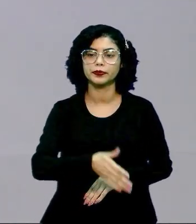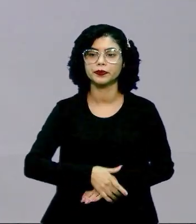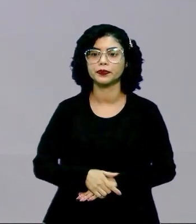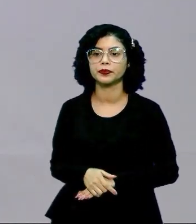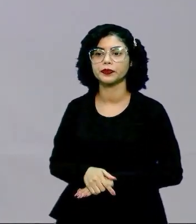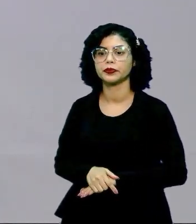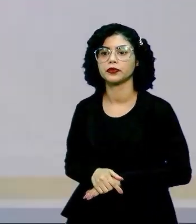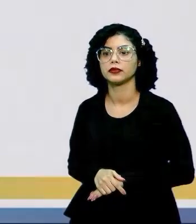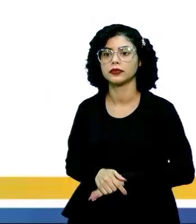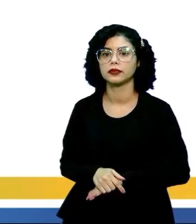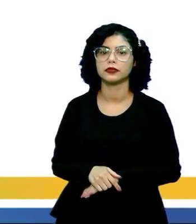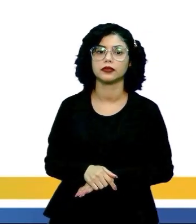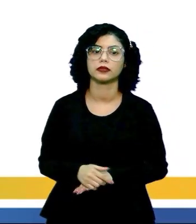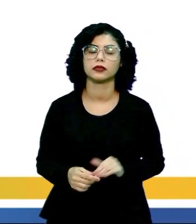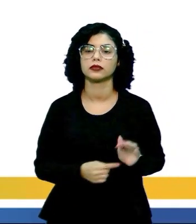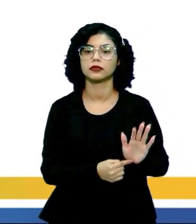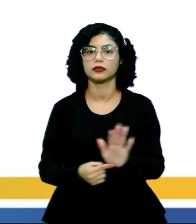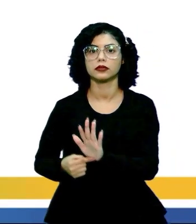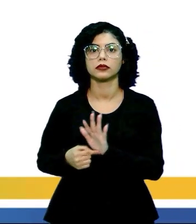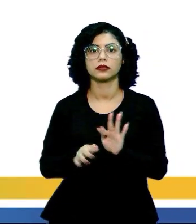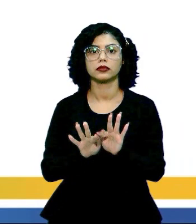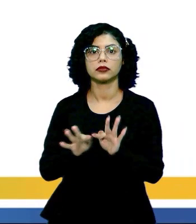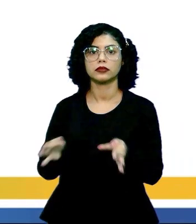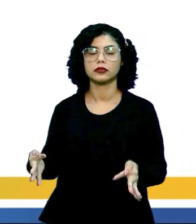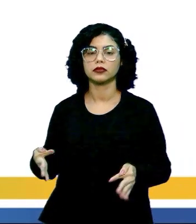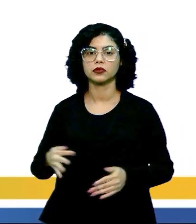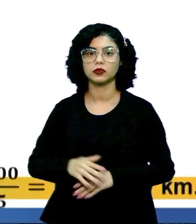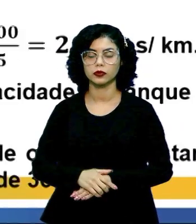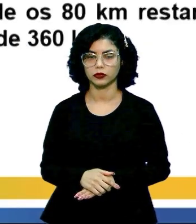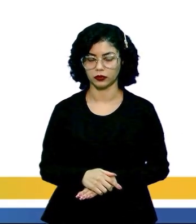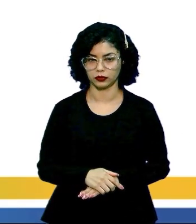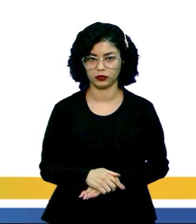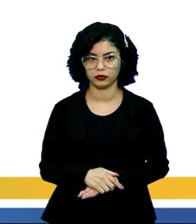Então vamos lá, mostrar como é simples.